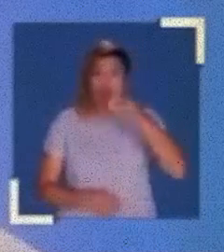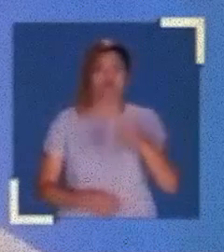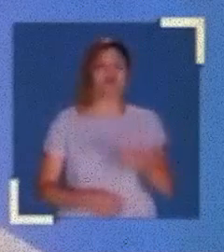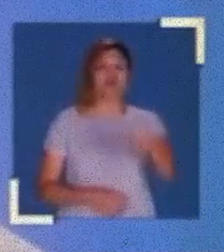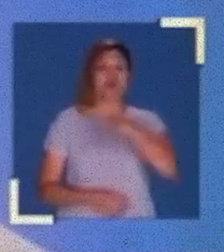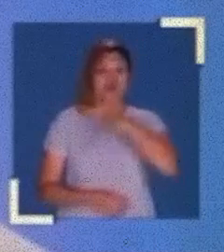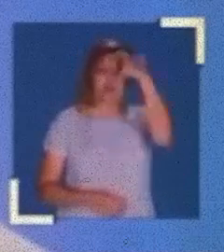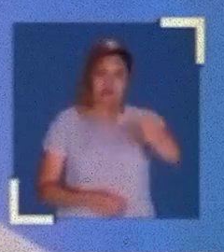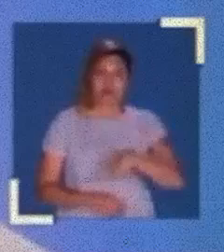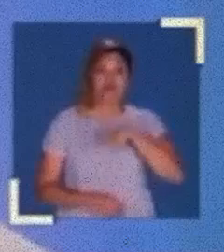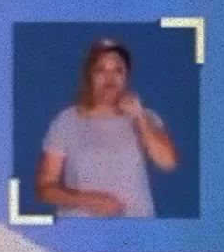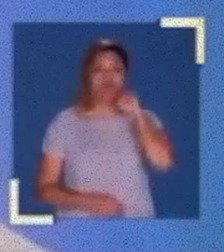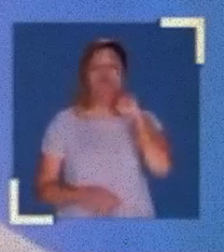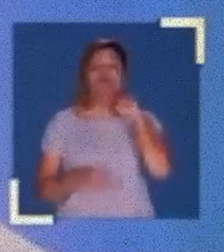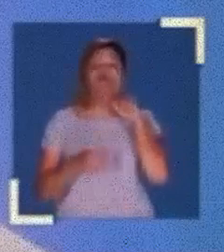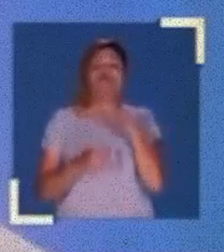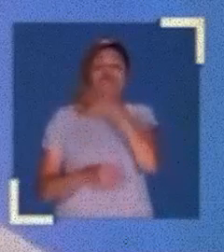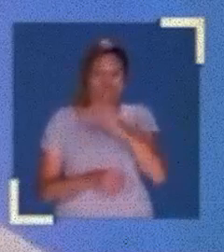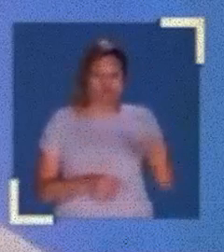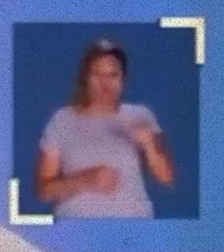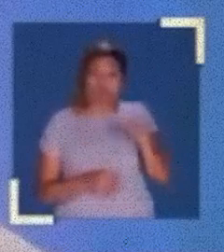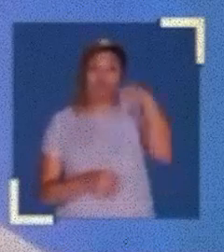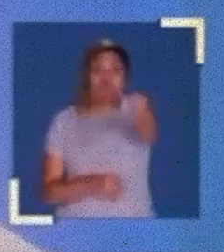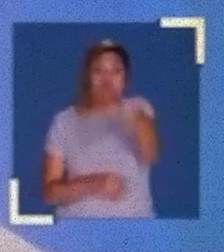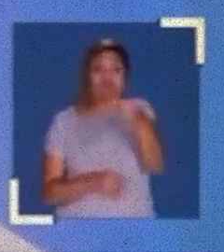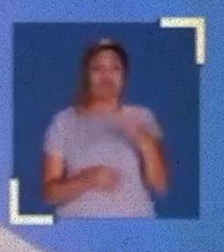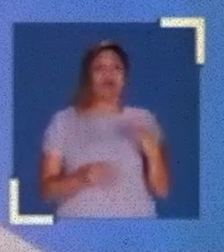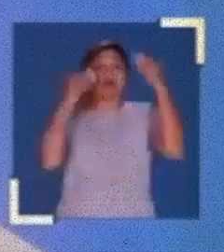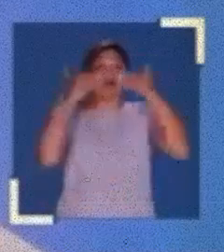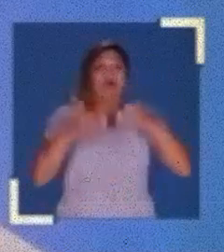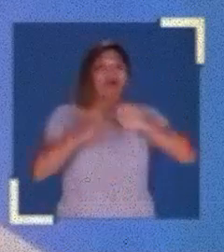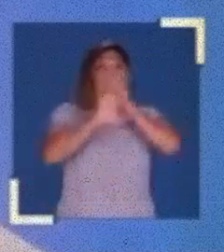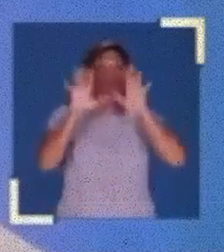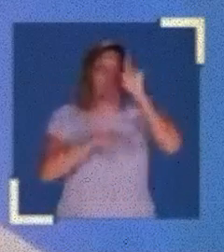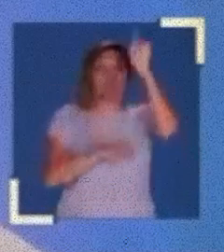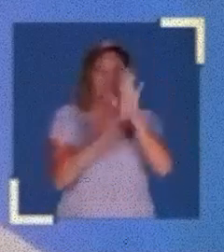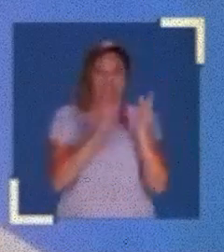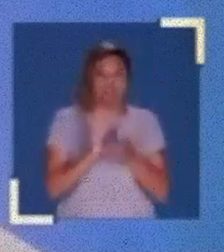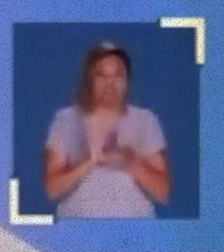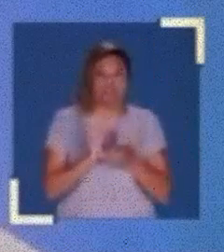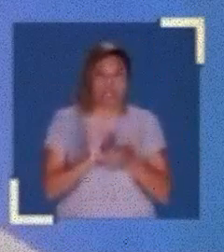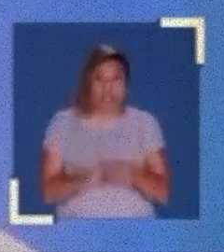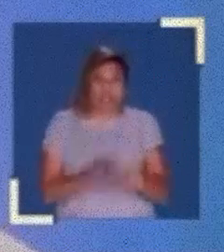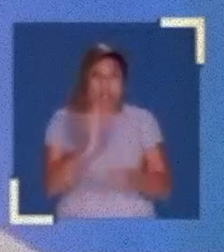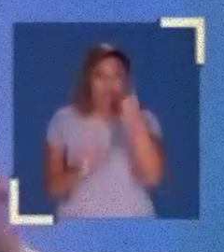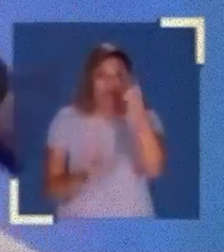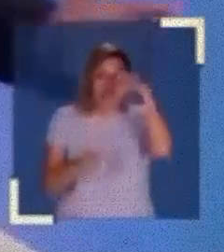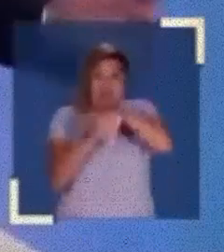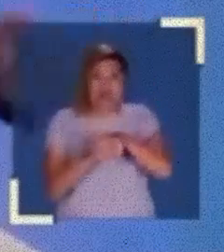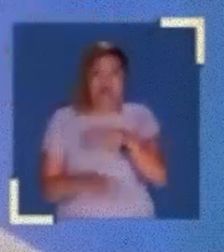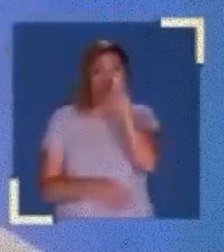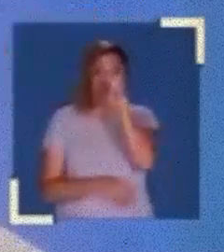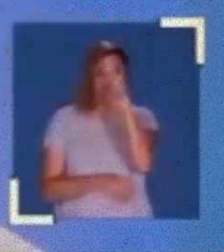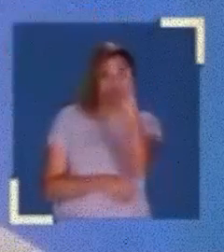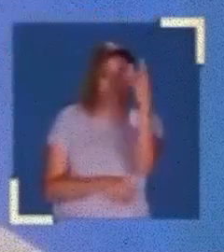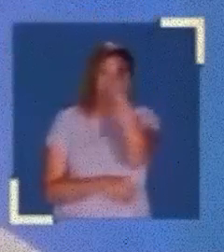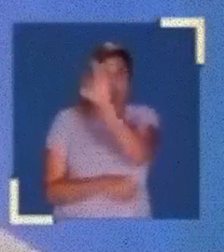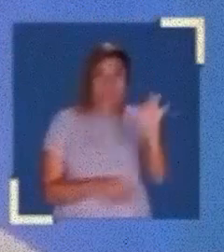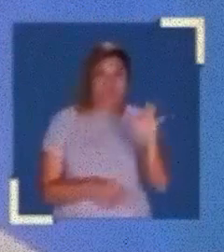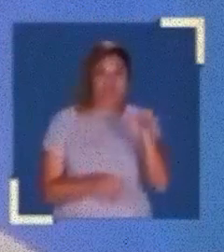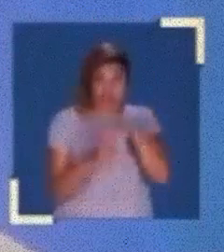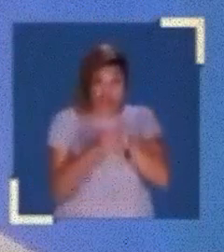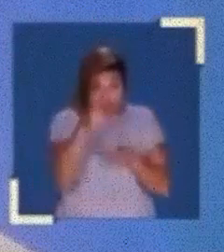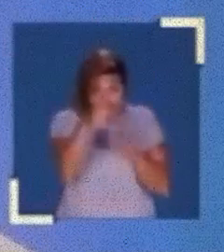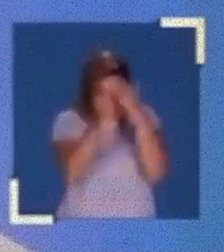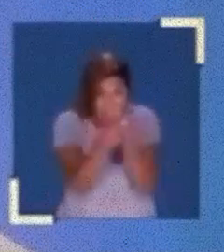brasileira eu você o próximo presidente da república para onde o ano Jesus em primeiro tudo com 51 por cento do Churrasco